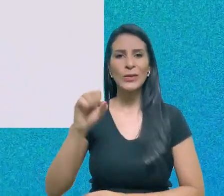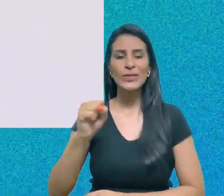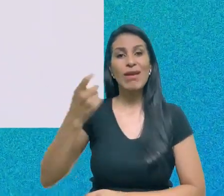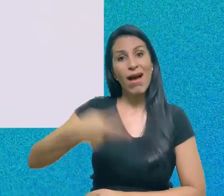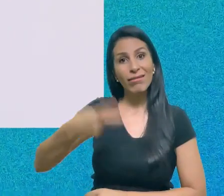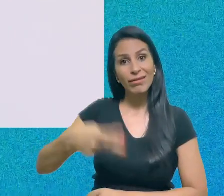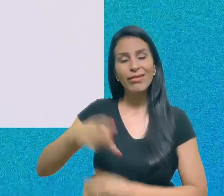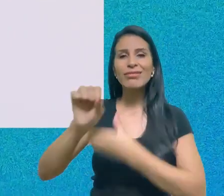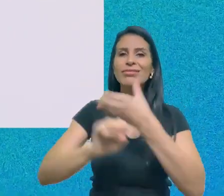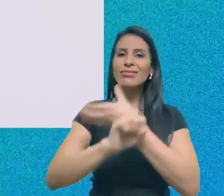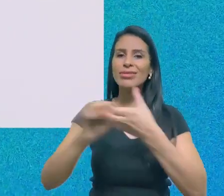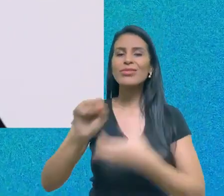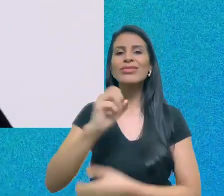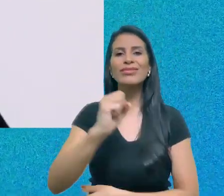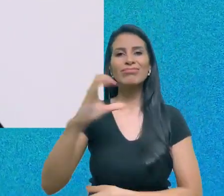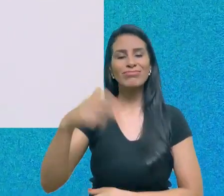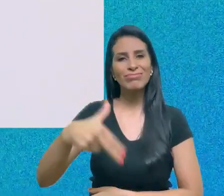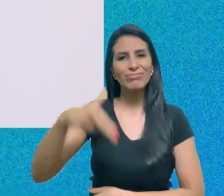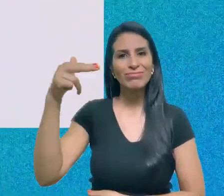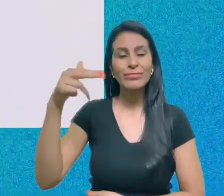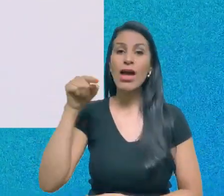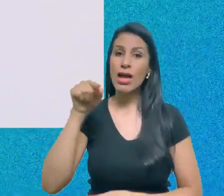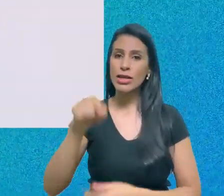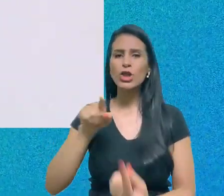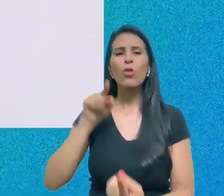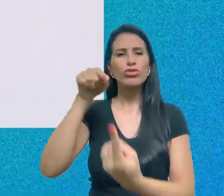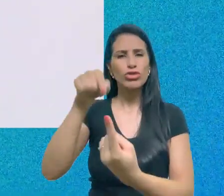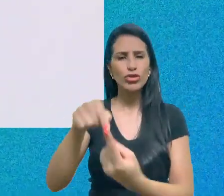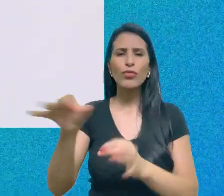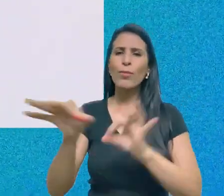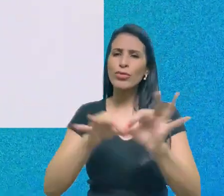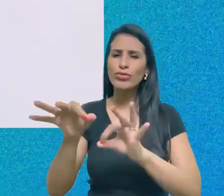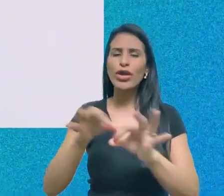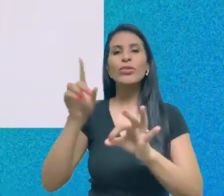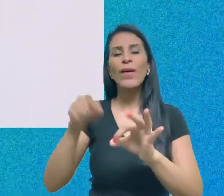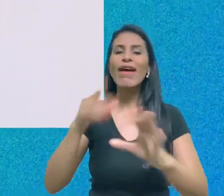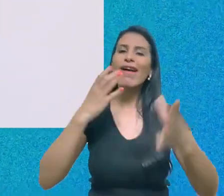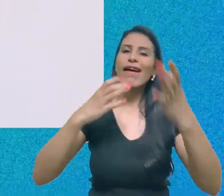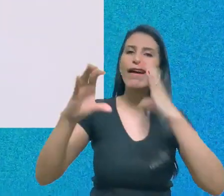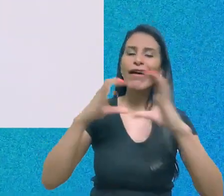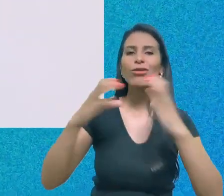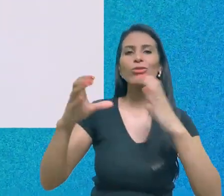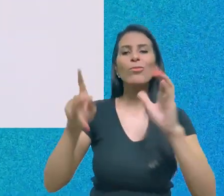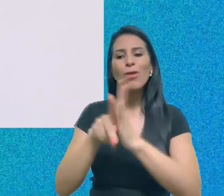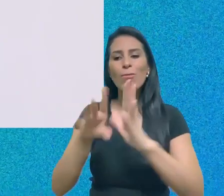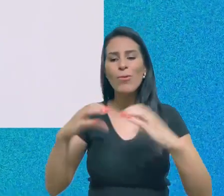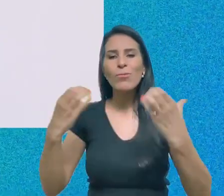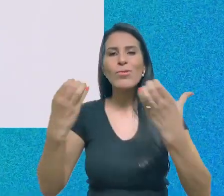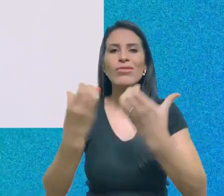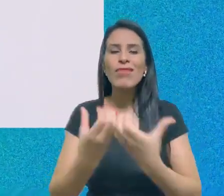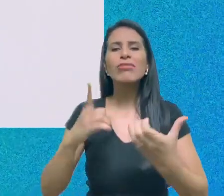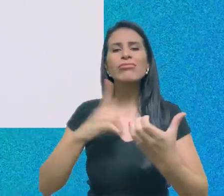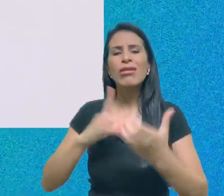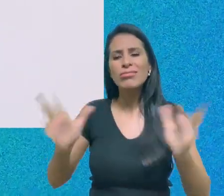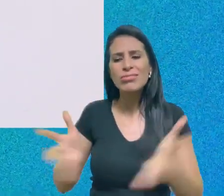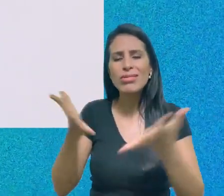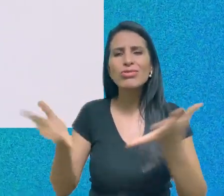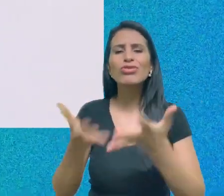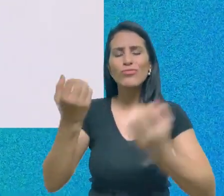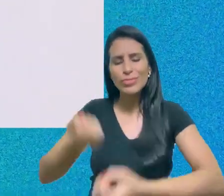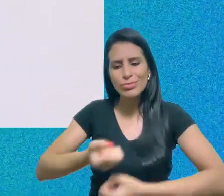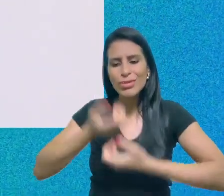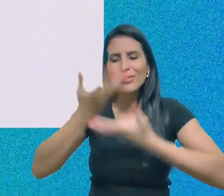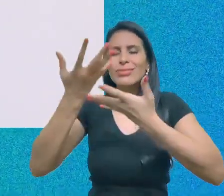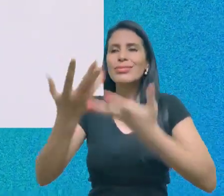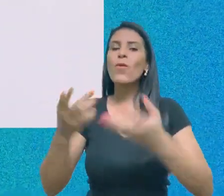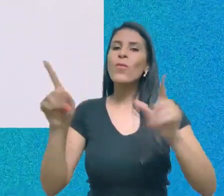Hinos, no Sínodo Norte Catarinense. O projeto, que tem como foco canto comunitário e acompanhamento instrumental, ressalta a